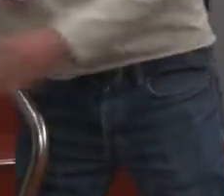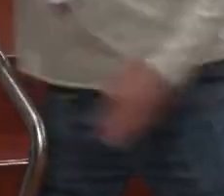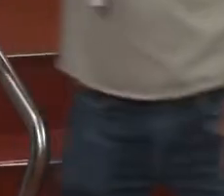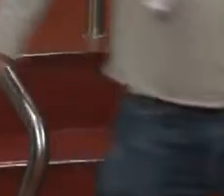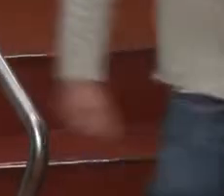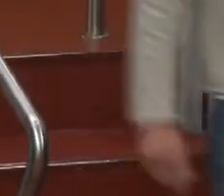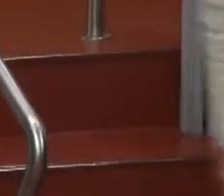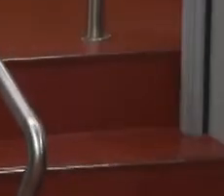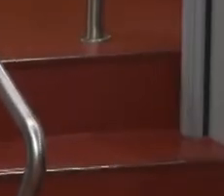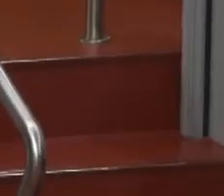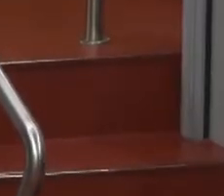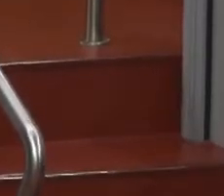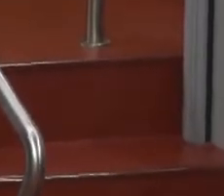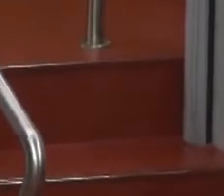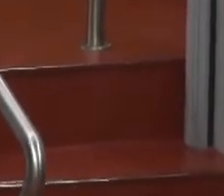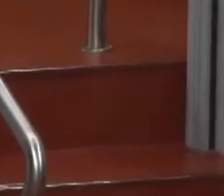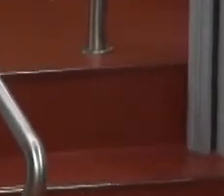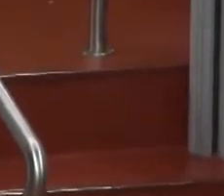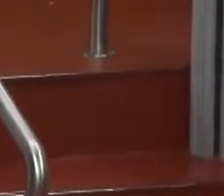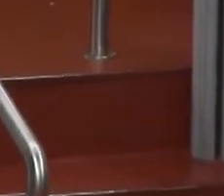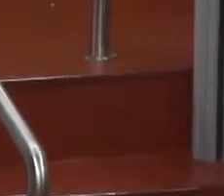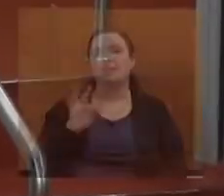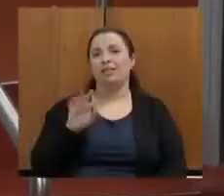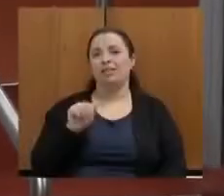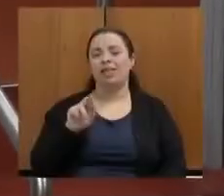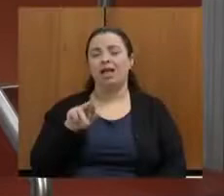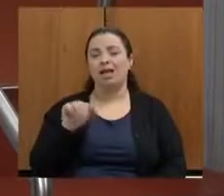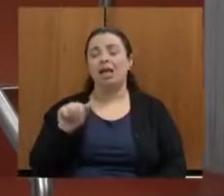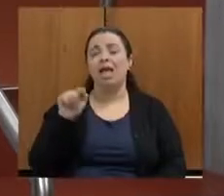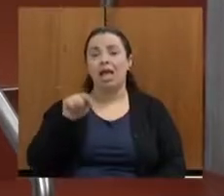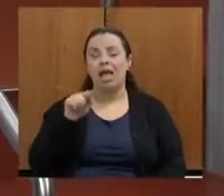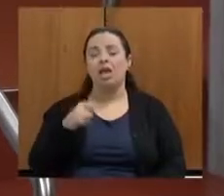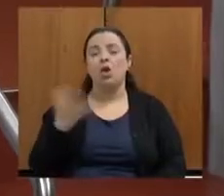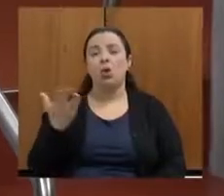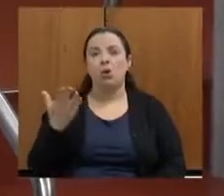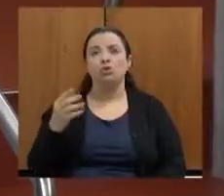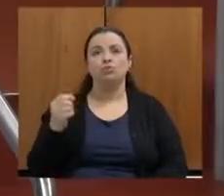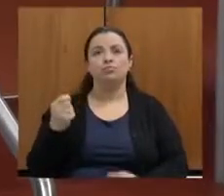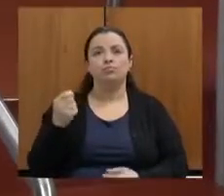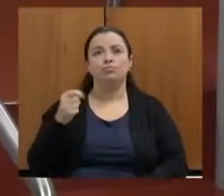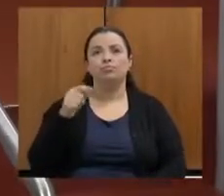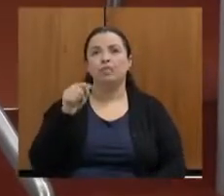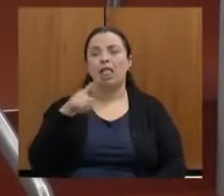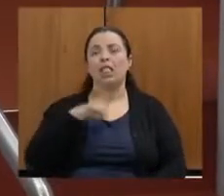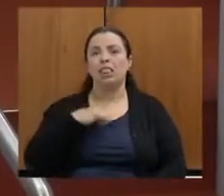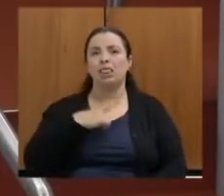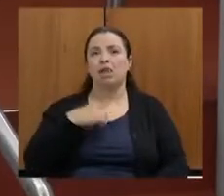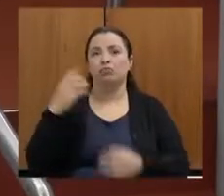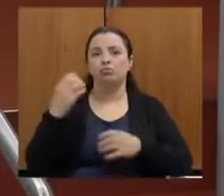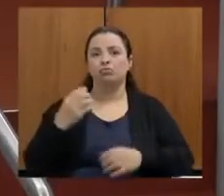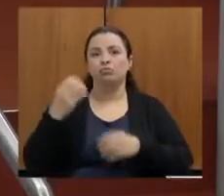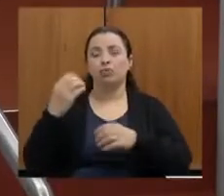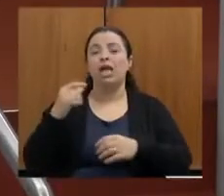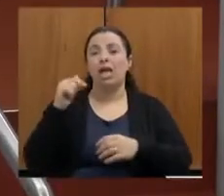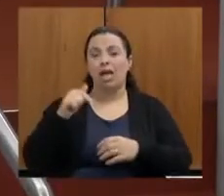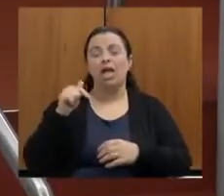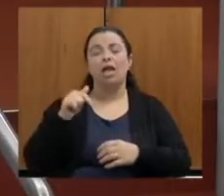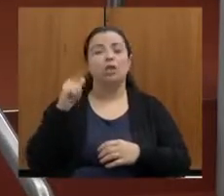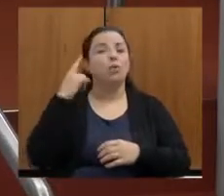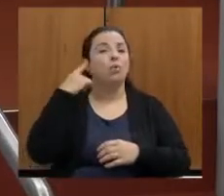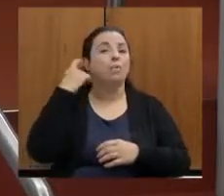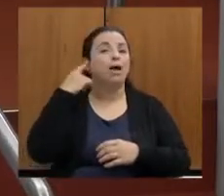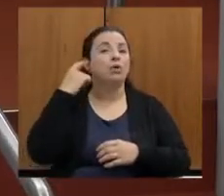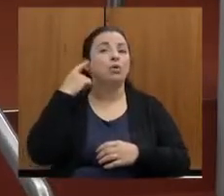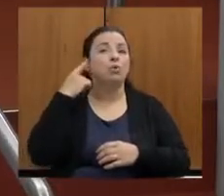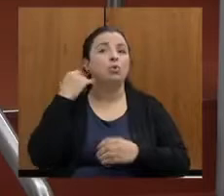as pedras essa daqui apertar açaimar ela ela segura hoje né é o instrumento que faz o barulho